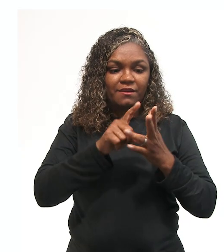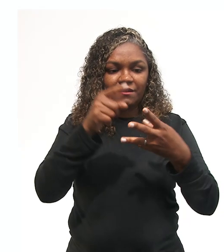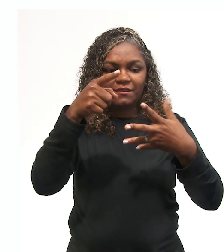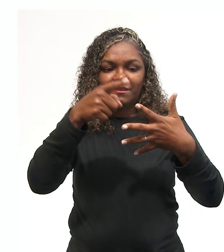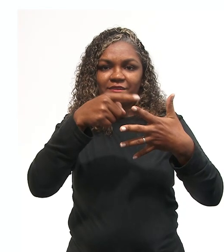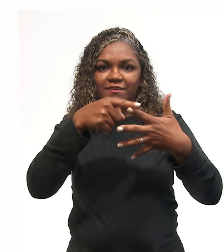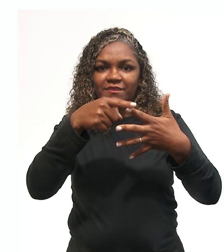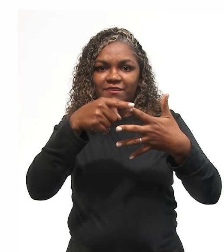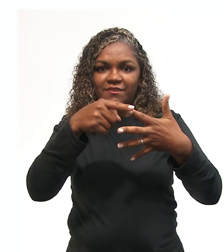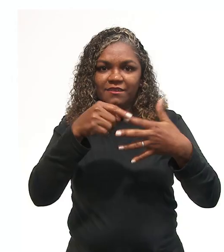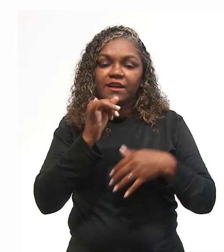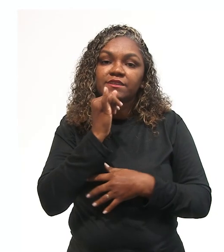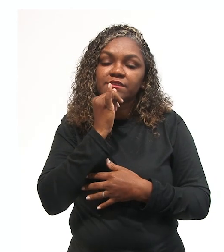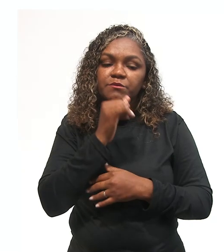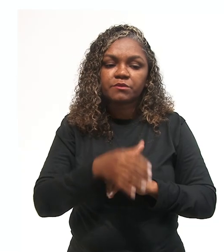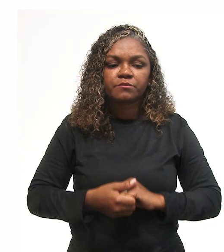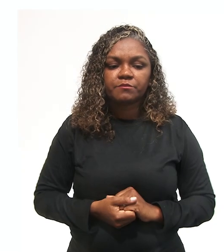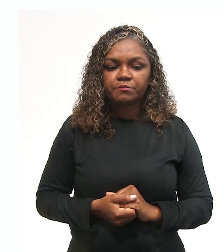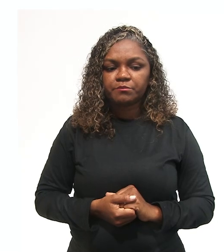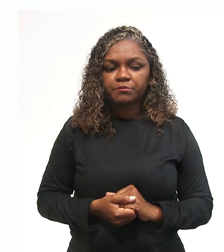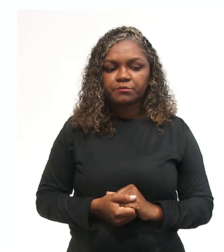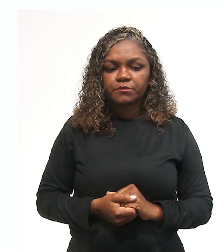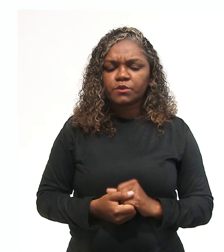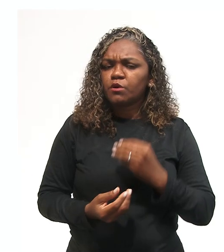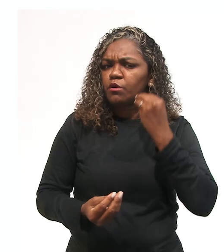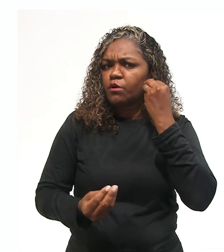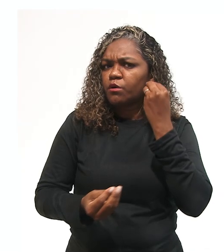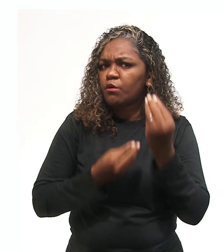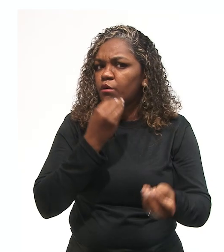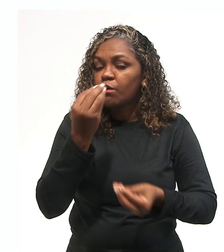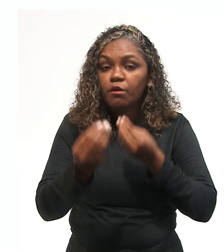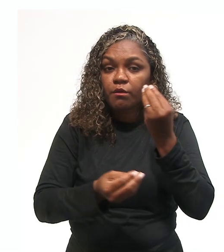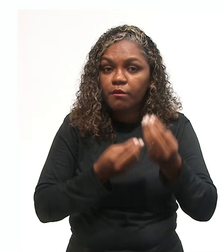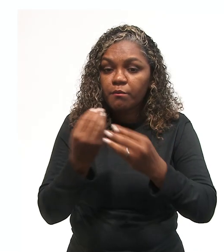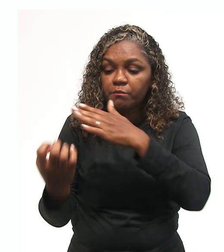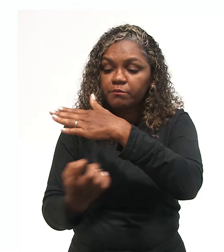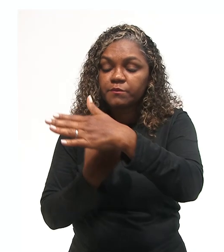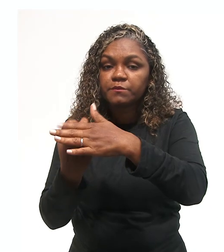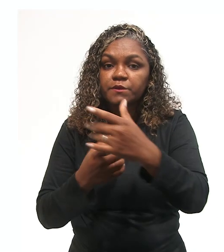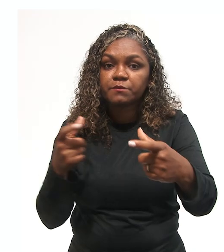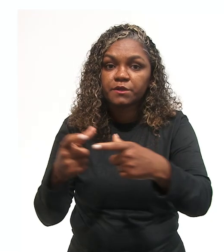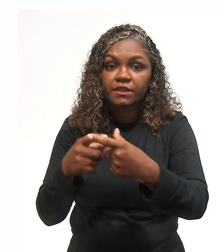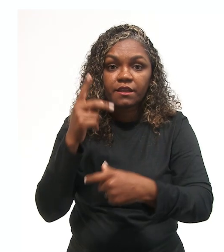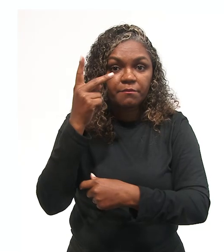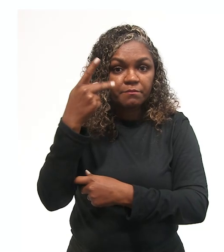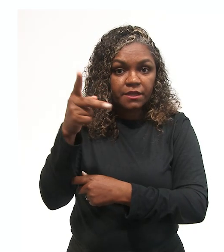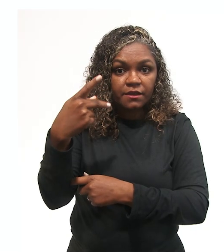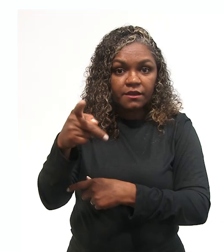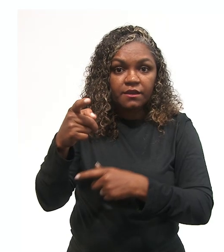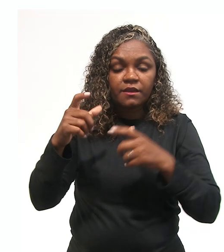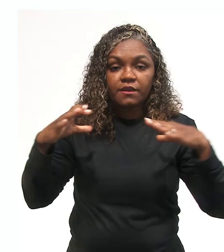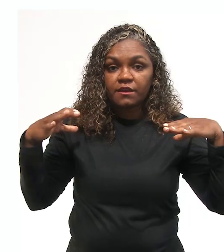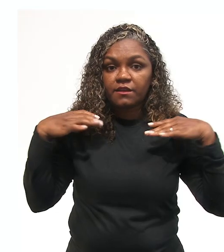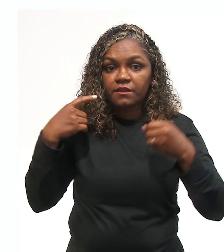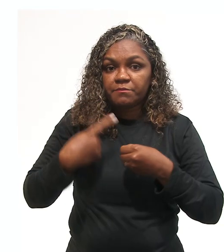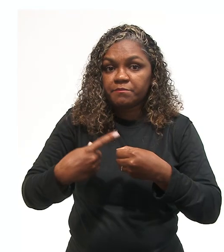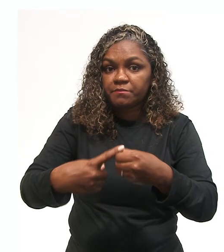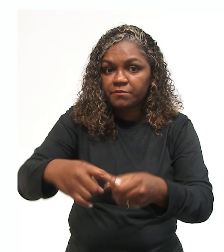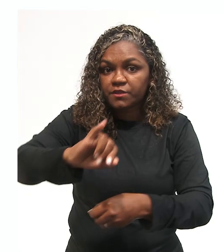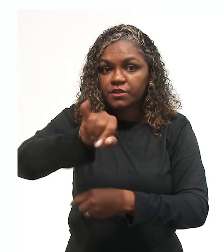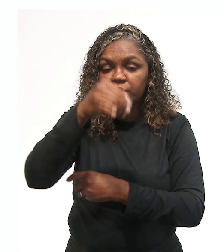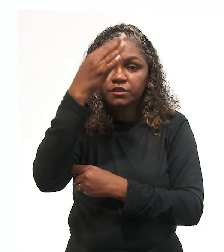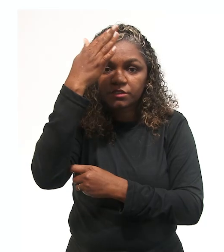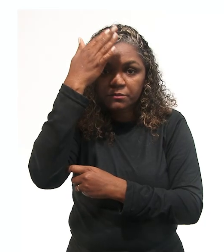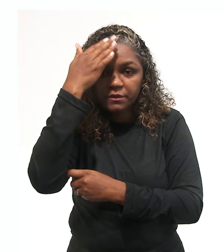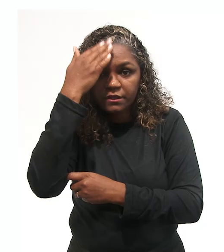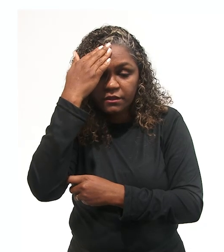anteriormente, tá? Exemplo: como as micro e pequenas empresas desde Paraná utilizam